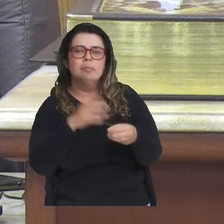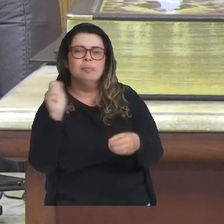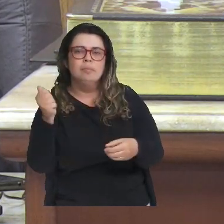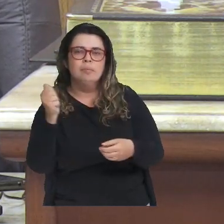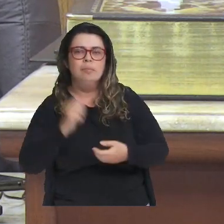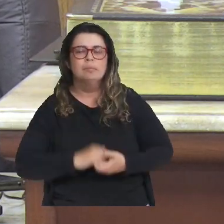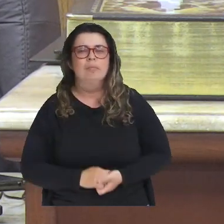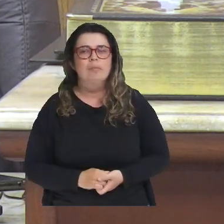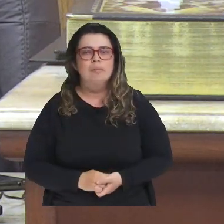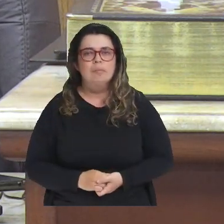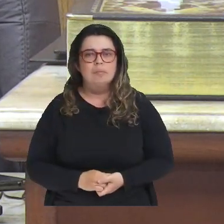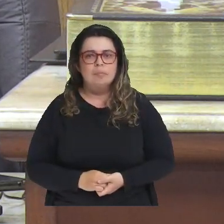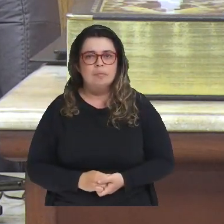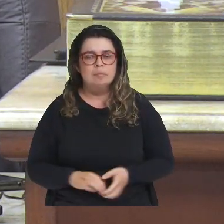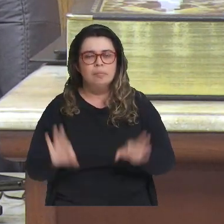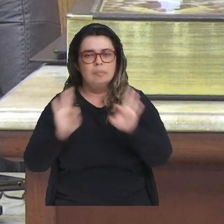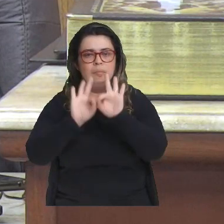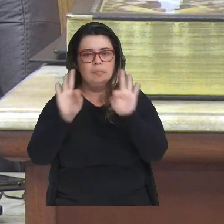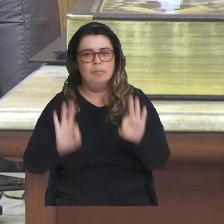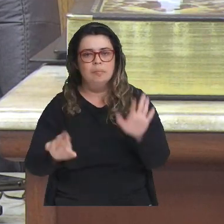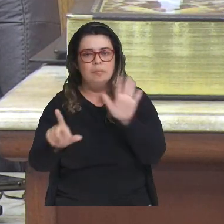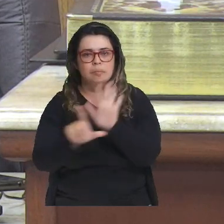providências. Projeto de lei número